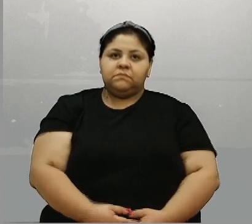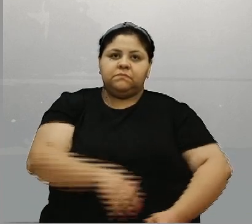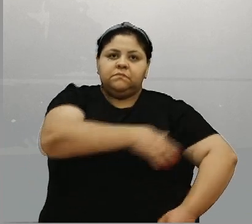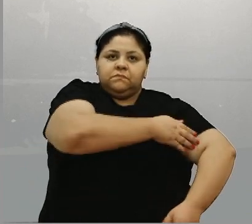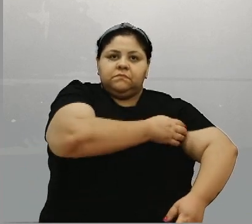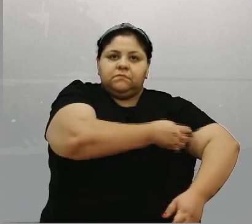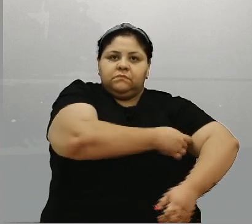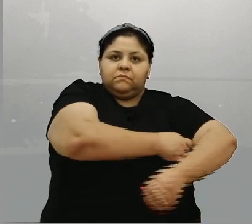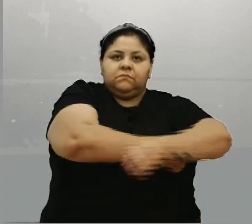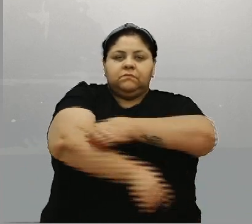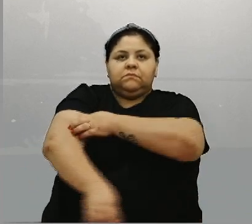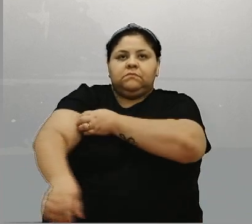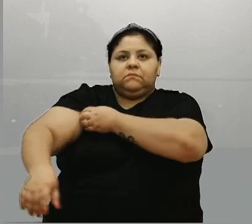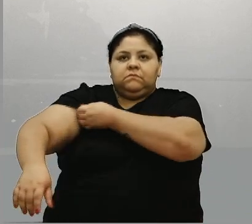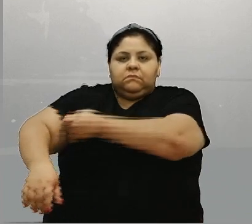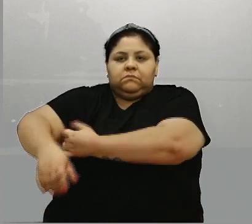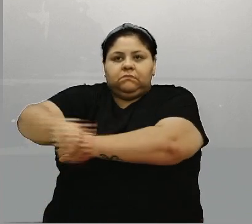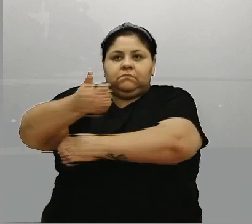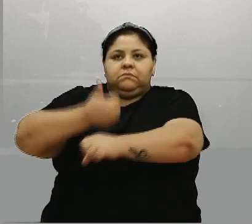O substitutivo